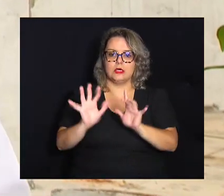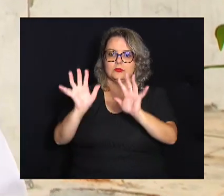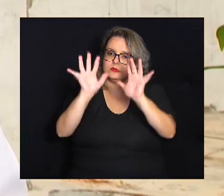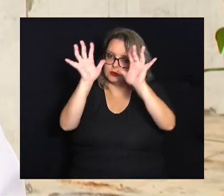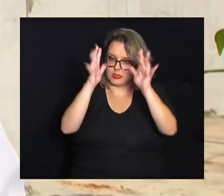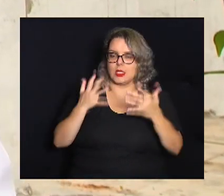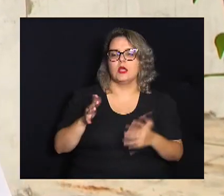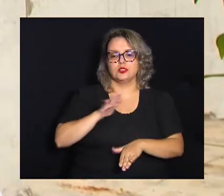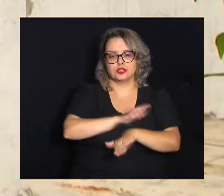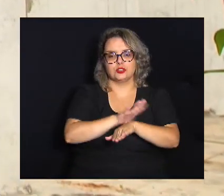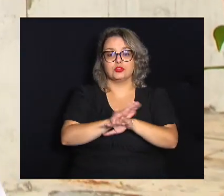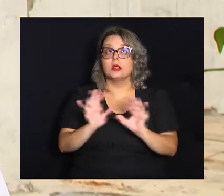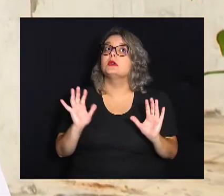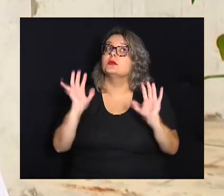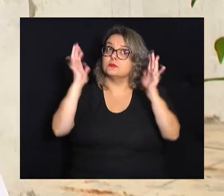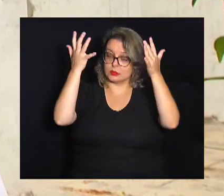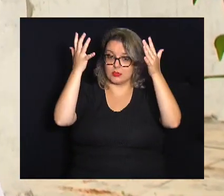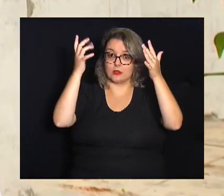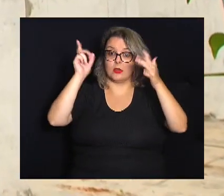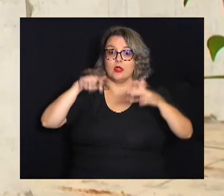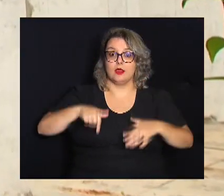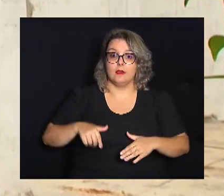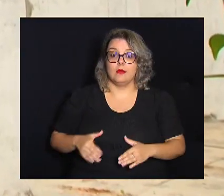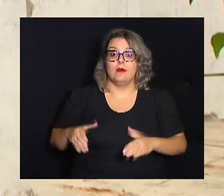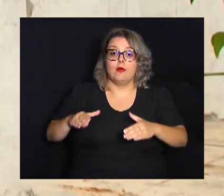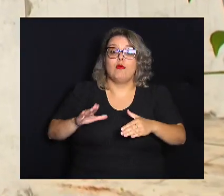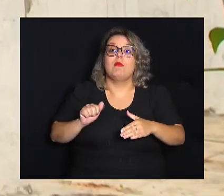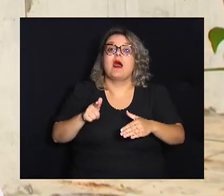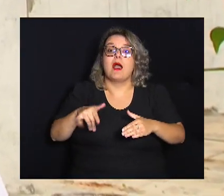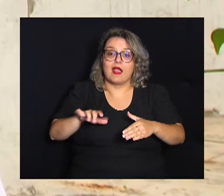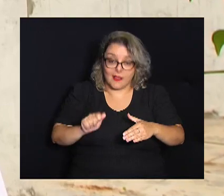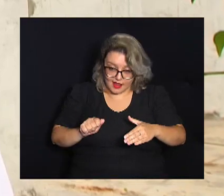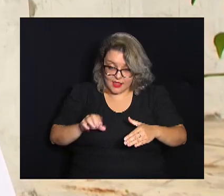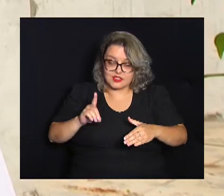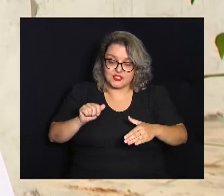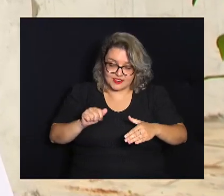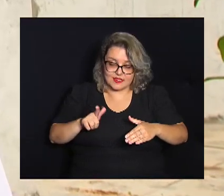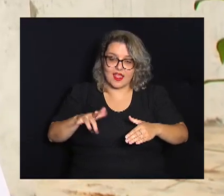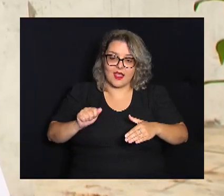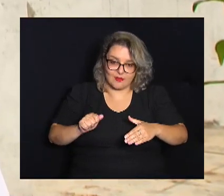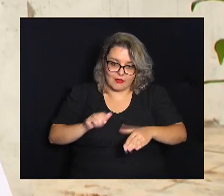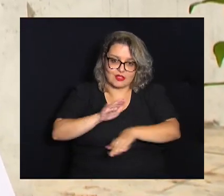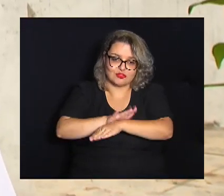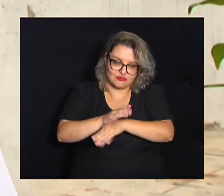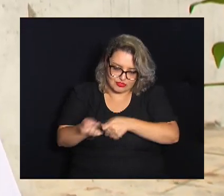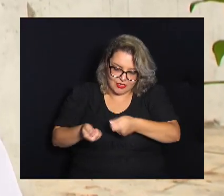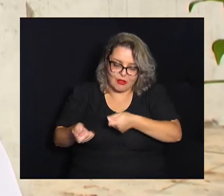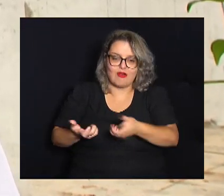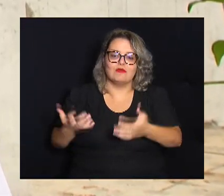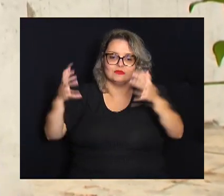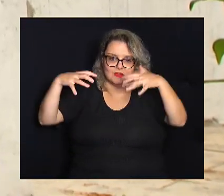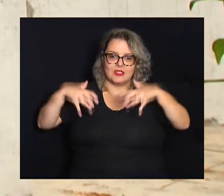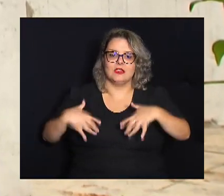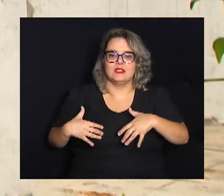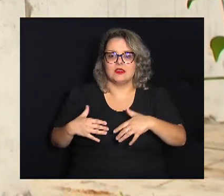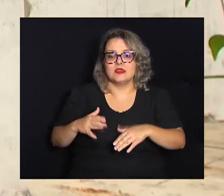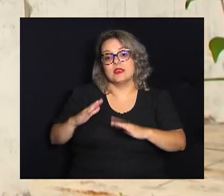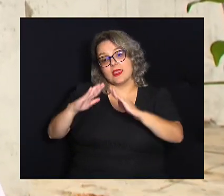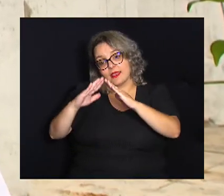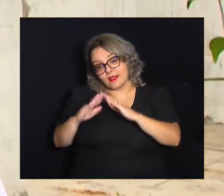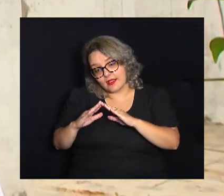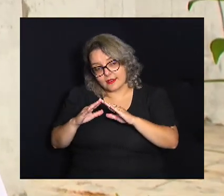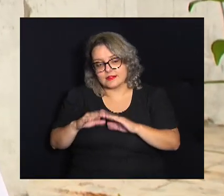evapotranspiração, é uma caixa d'água, ajuda a reter água e também abrigo da pequena fauna, né?